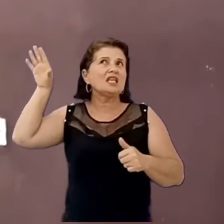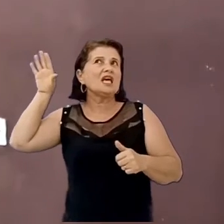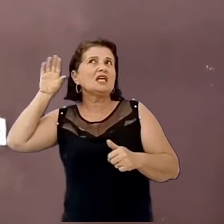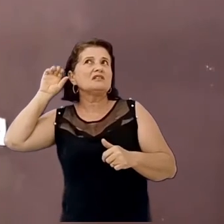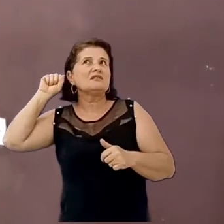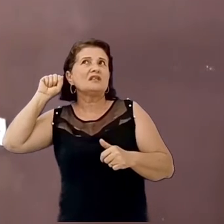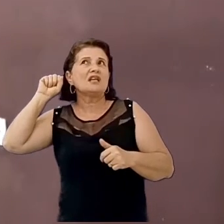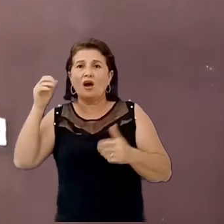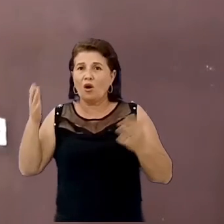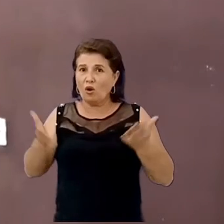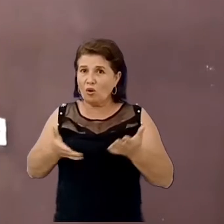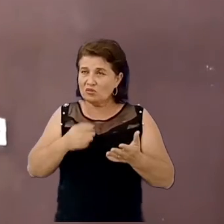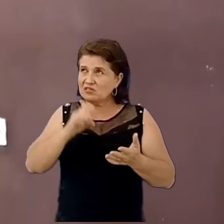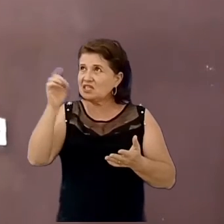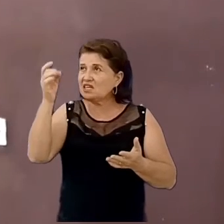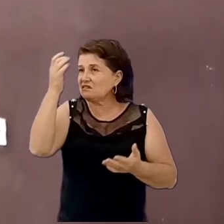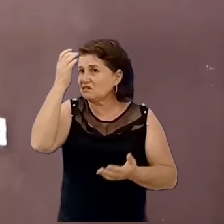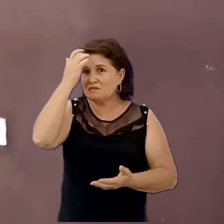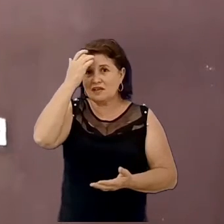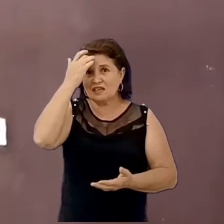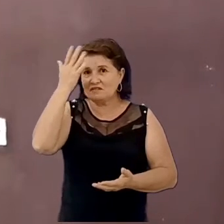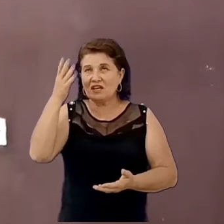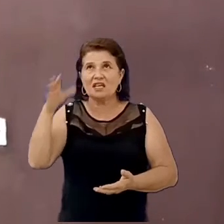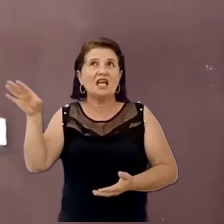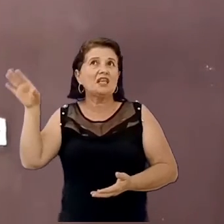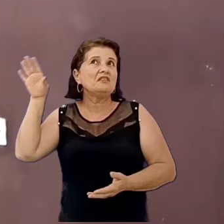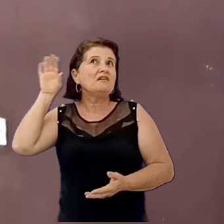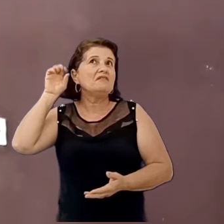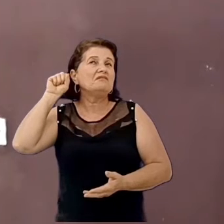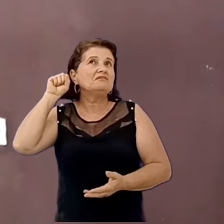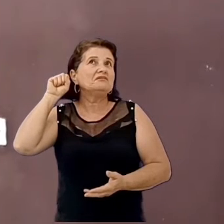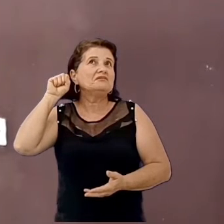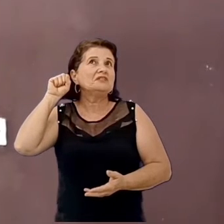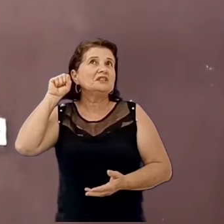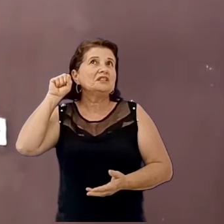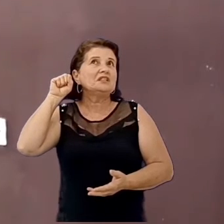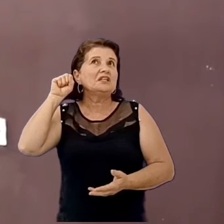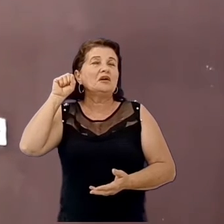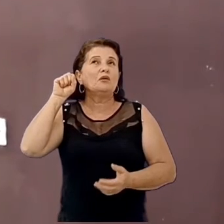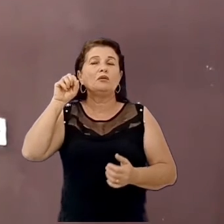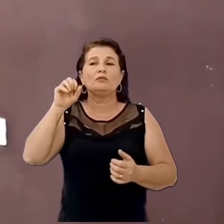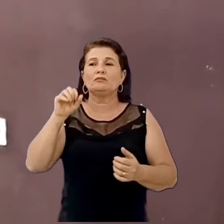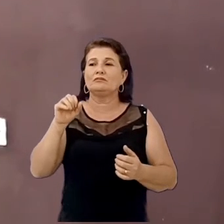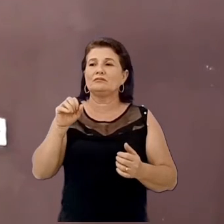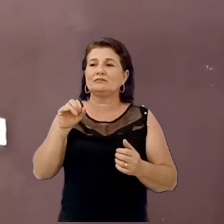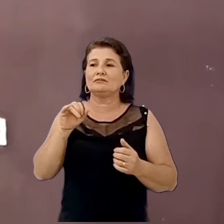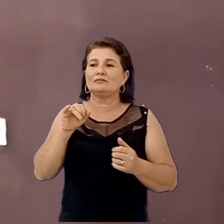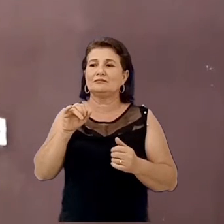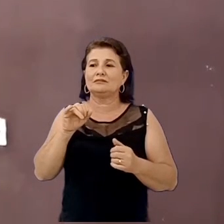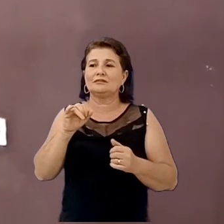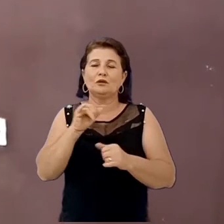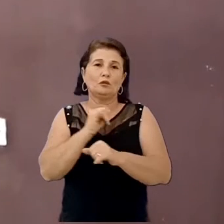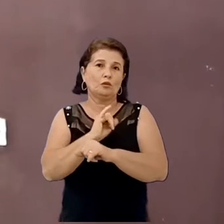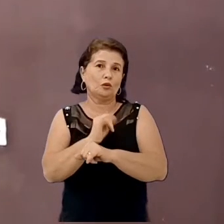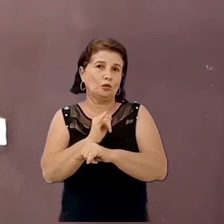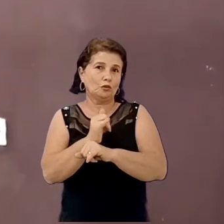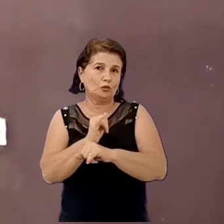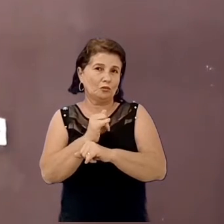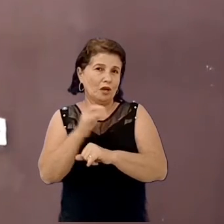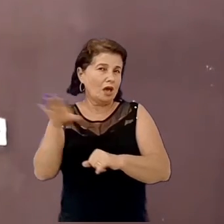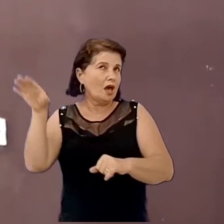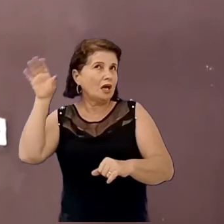fácil que tem é a gente abrir o YouTube, escutar uma pregação